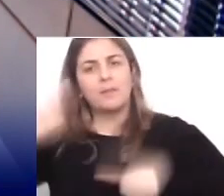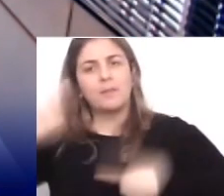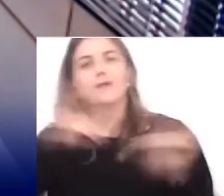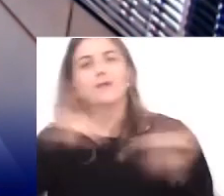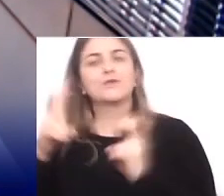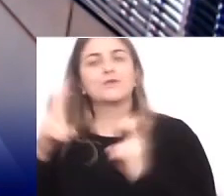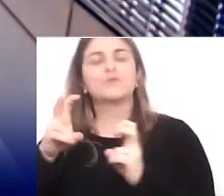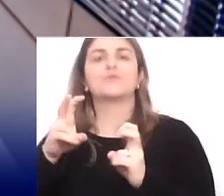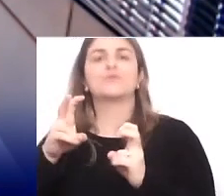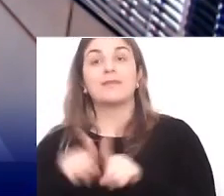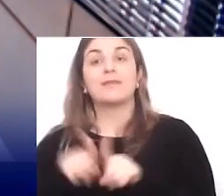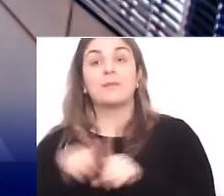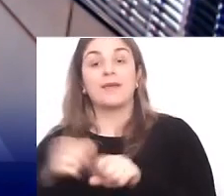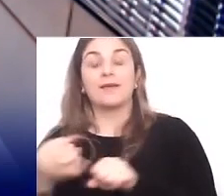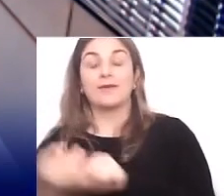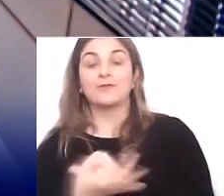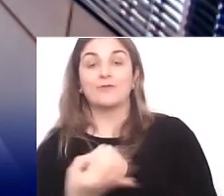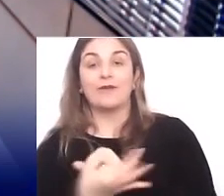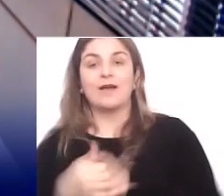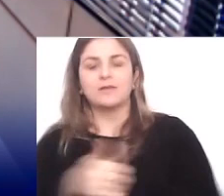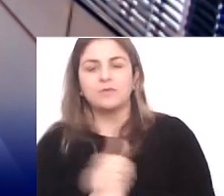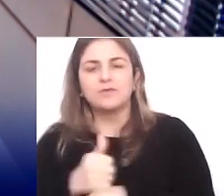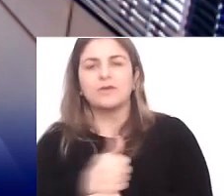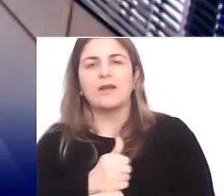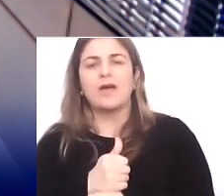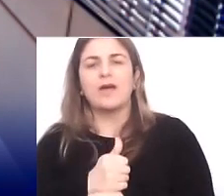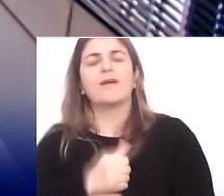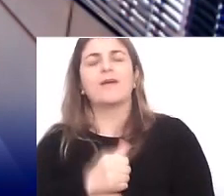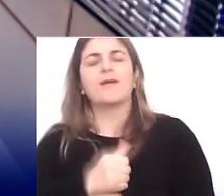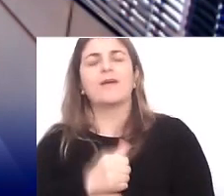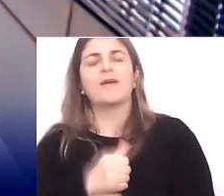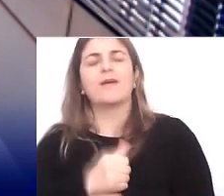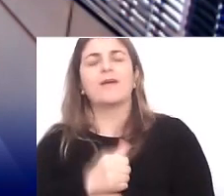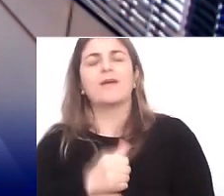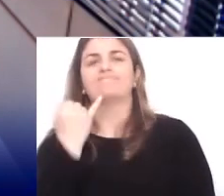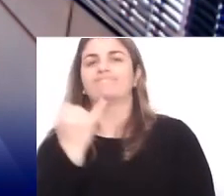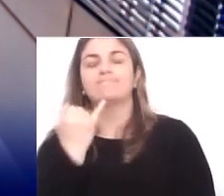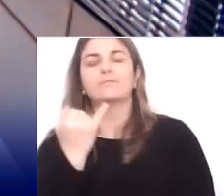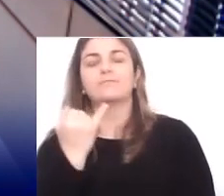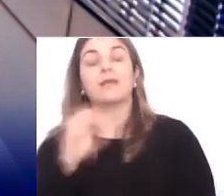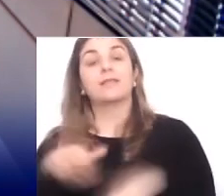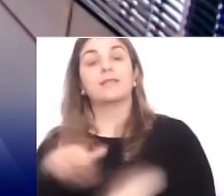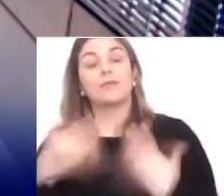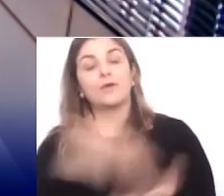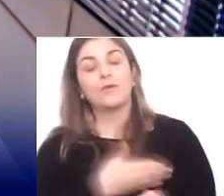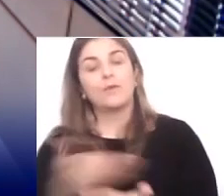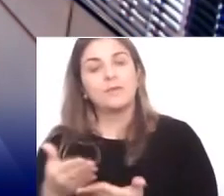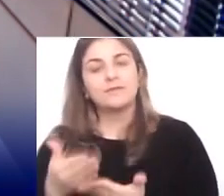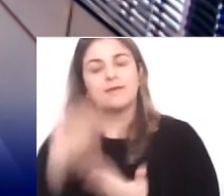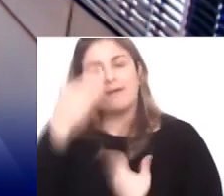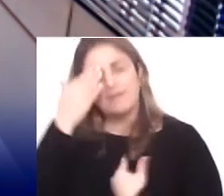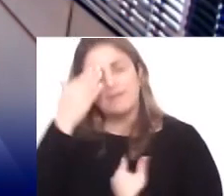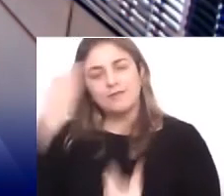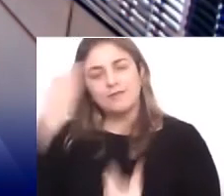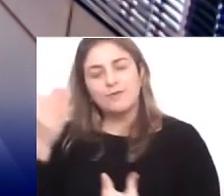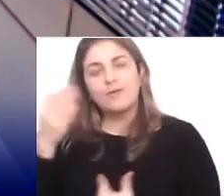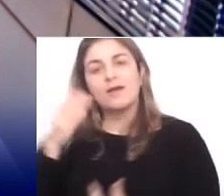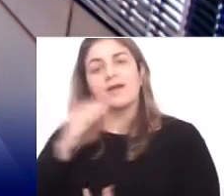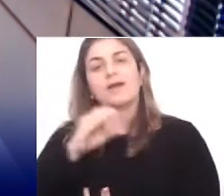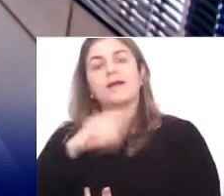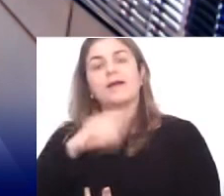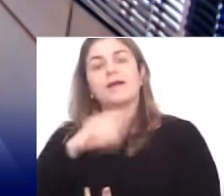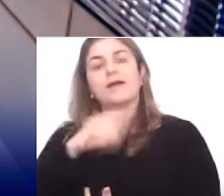do advogado nesse cenário são fundamentais. Então, eu queria iniciar fazendo uma saudação ao doutor César Souza, um prazer estar hoje